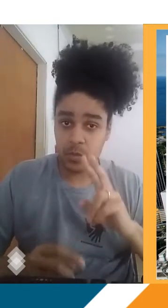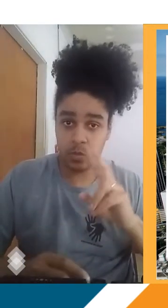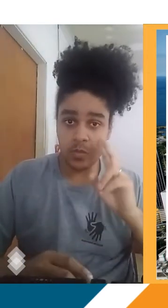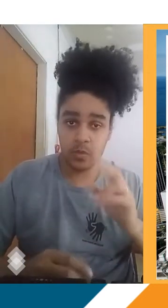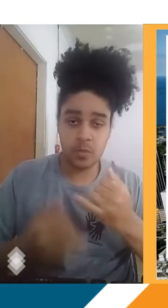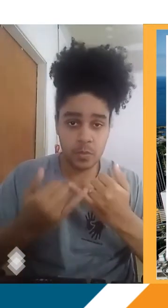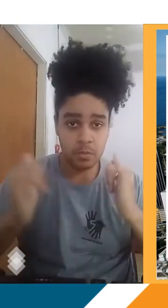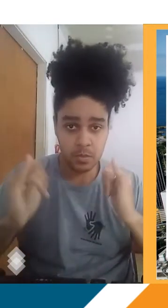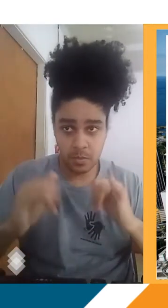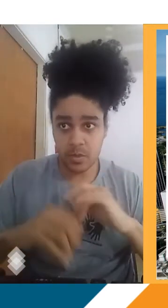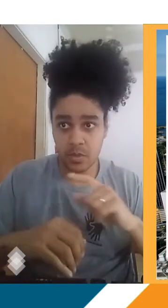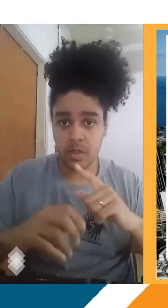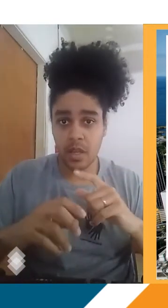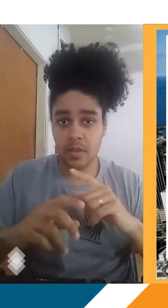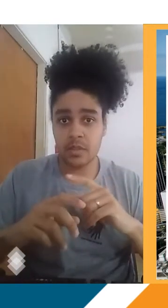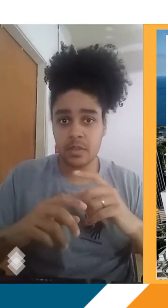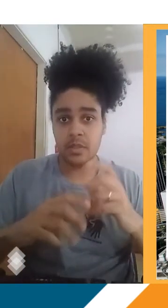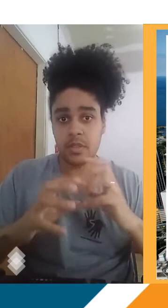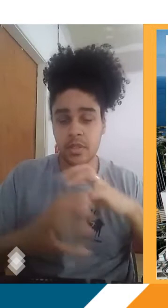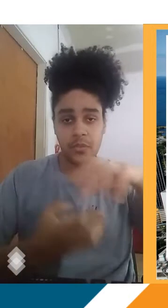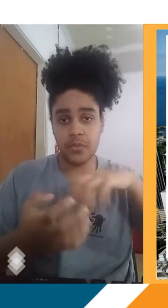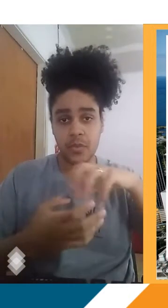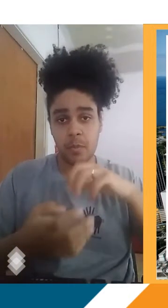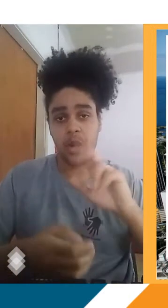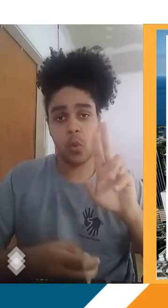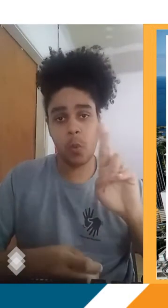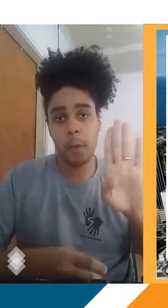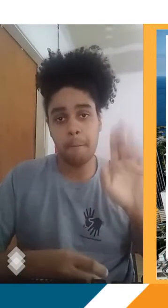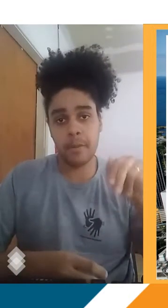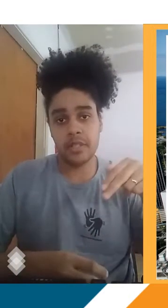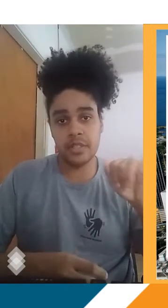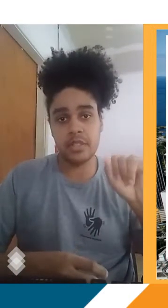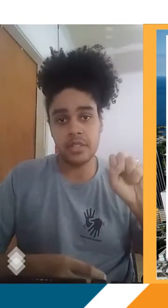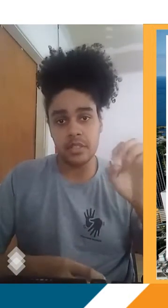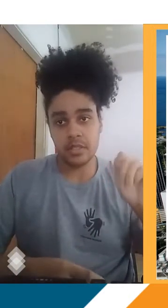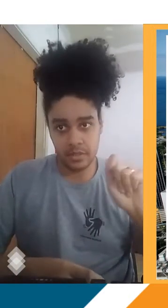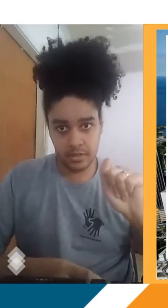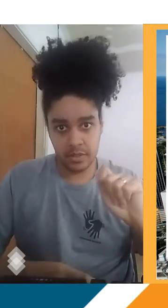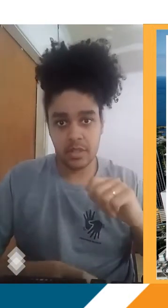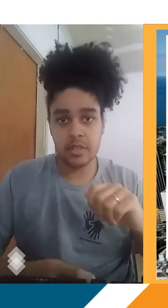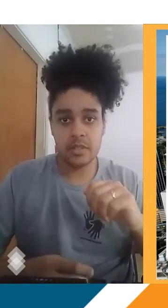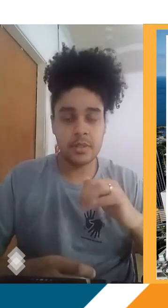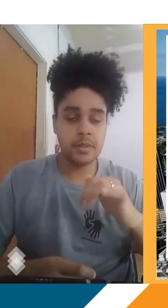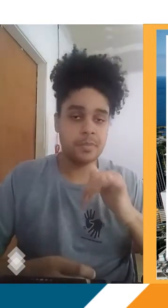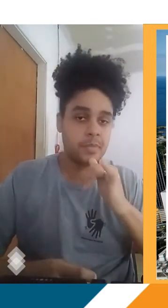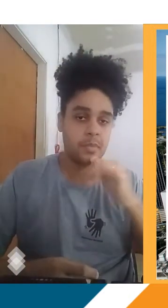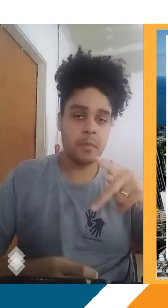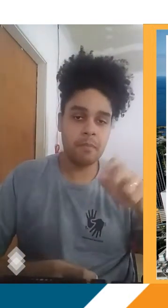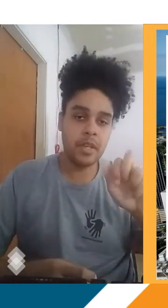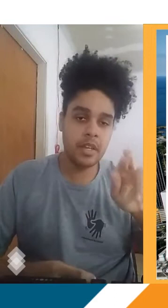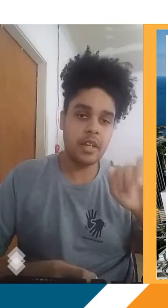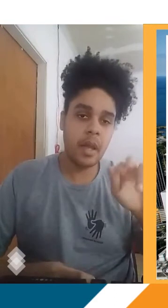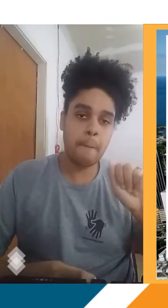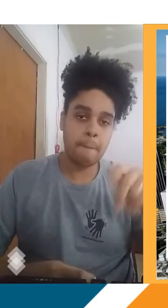da reforma urbanística Pereira Passos, ali no começo do século XX. Por exemplo, Pereira Passos ele promoveu